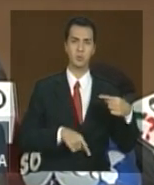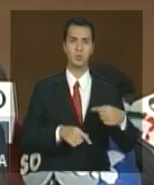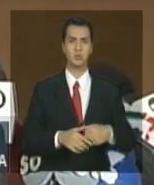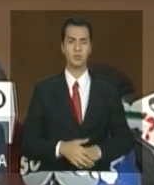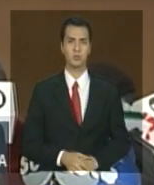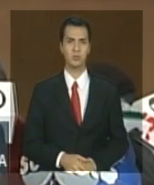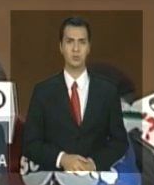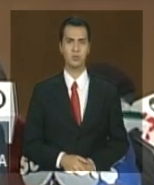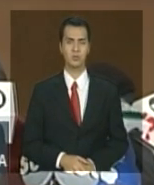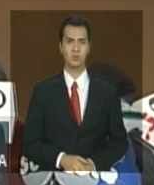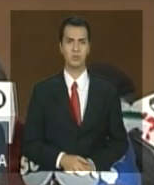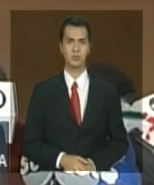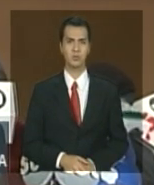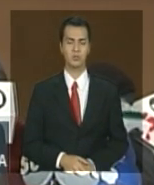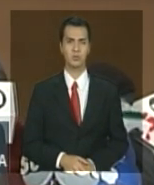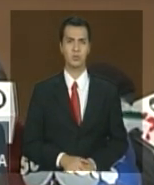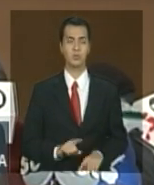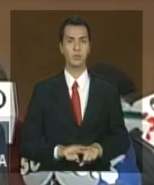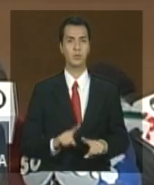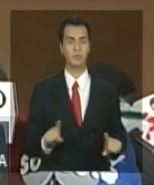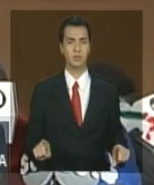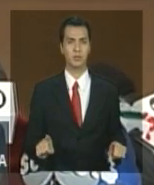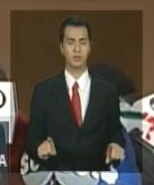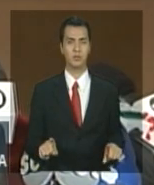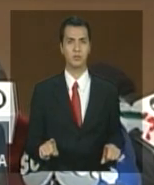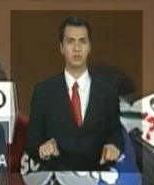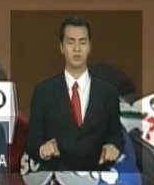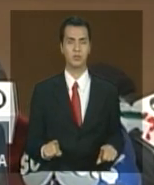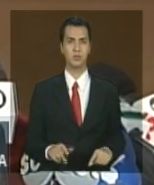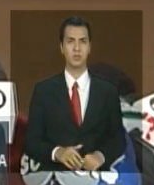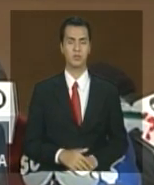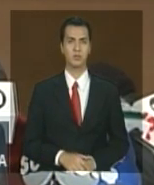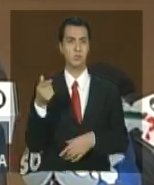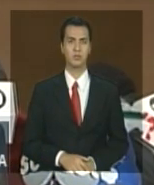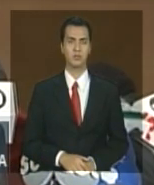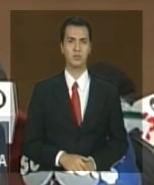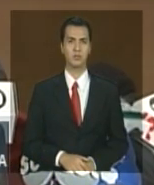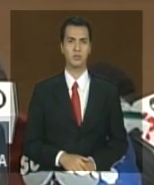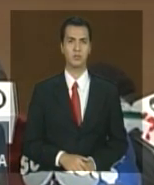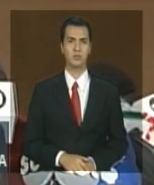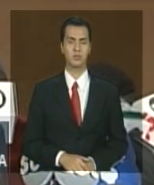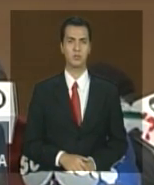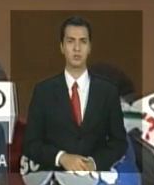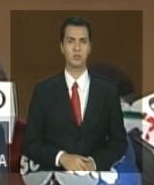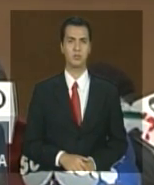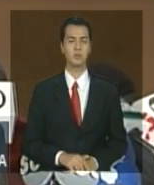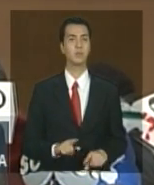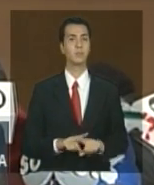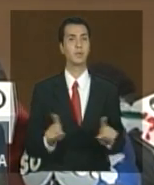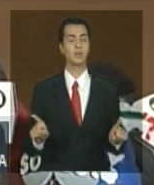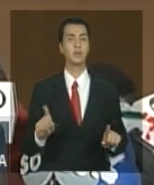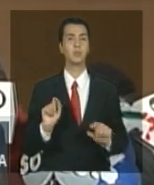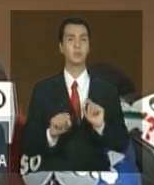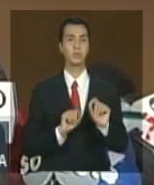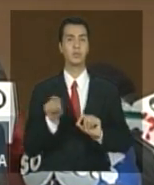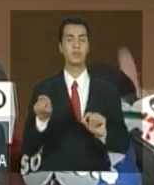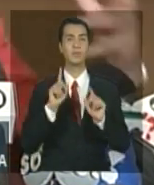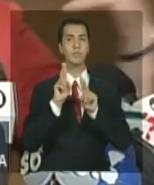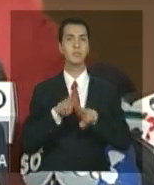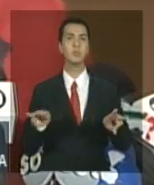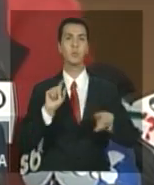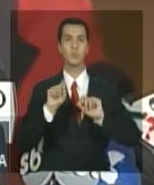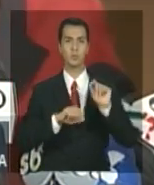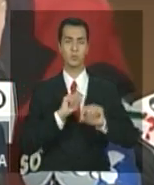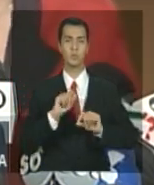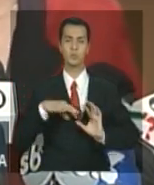havia uma espécie de visão de que o mundo vai sair, vai